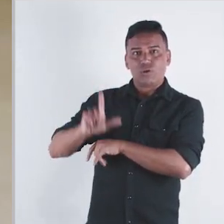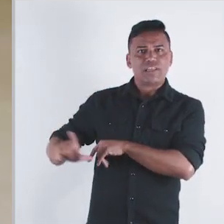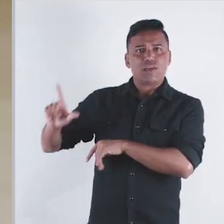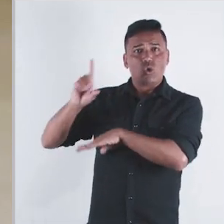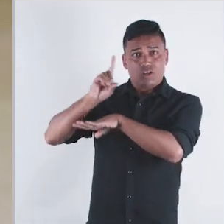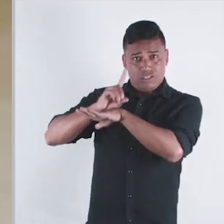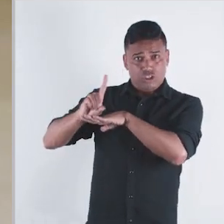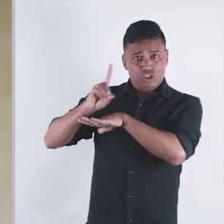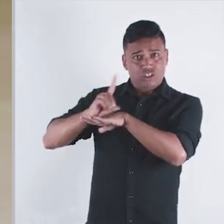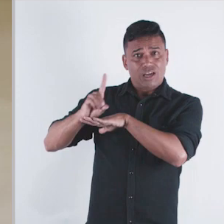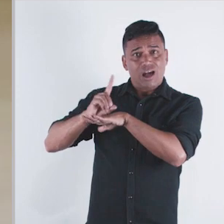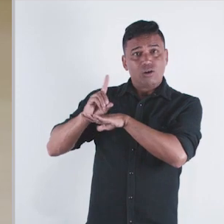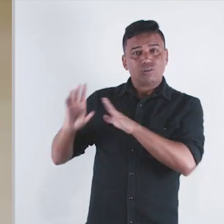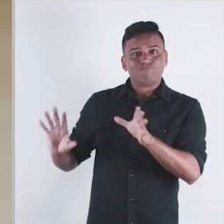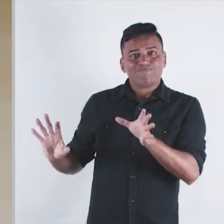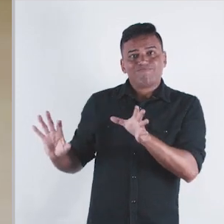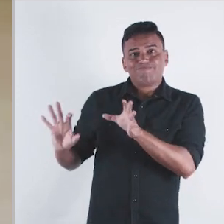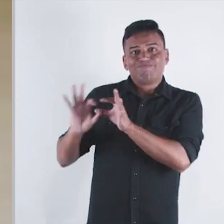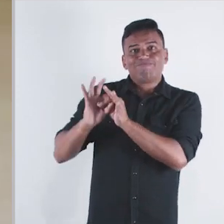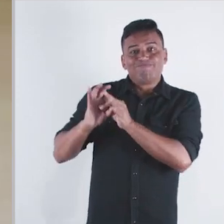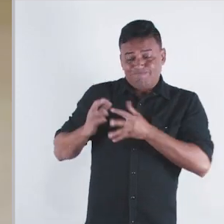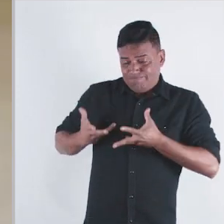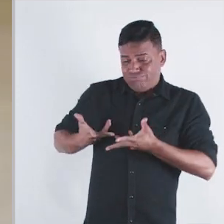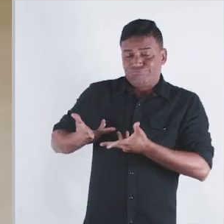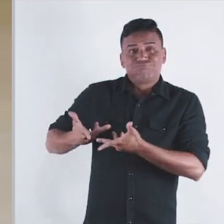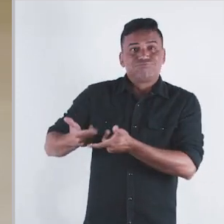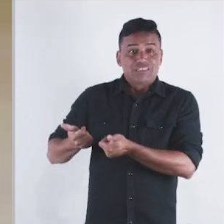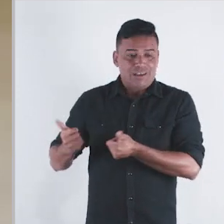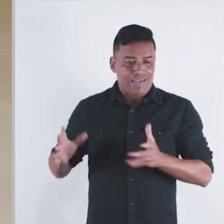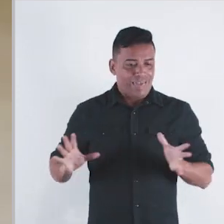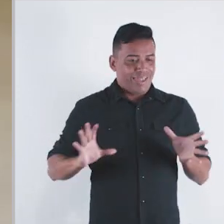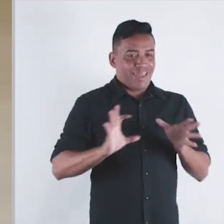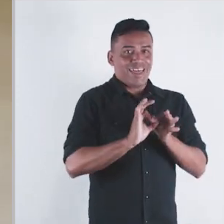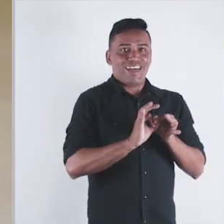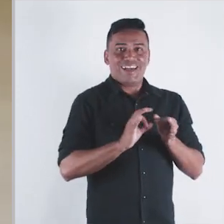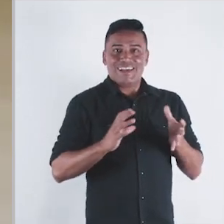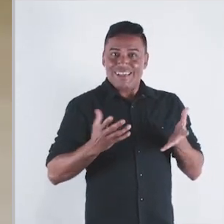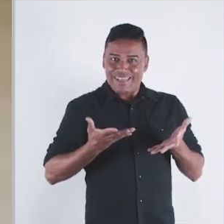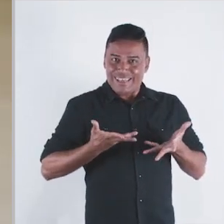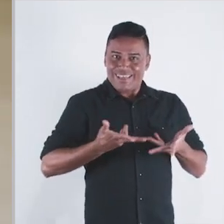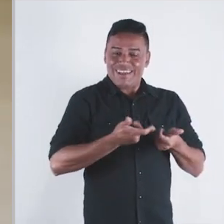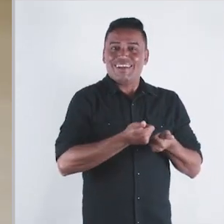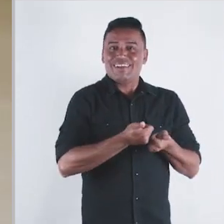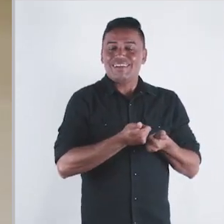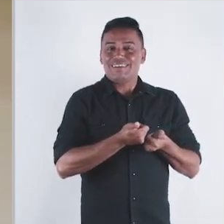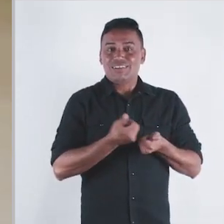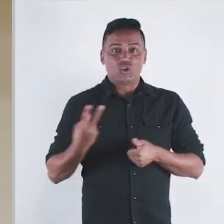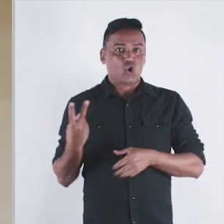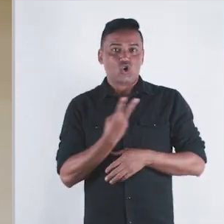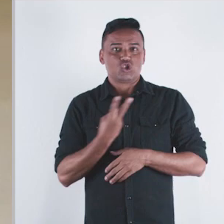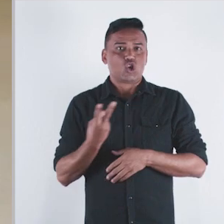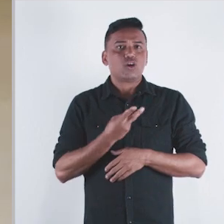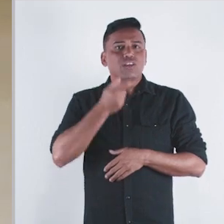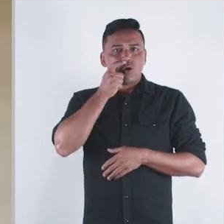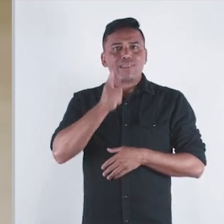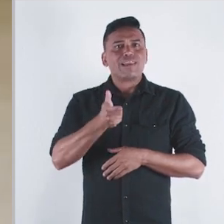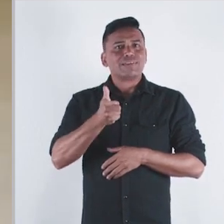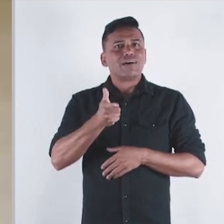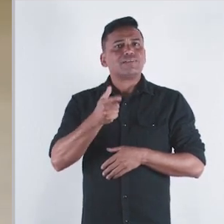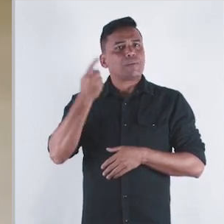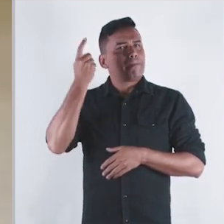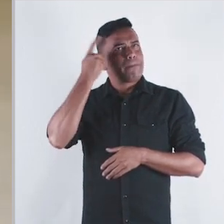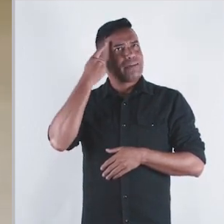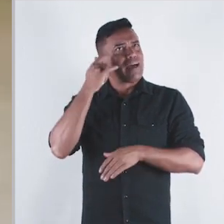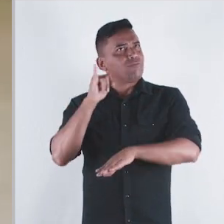esses dois tipos de letramento, né? Sim. Talvez isso seja interessante, pensar